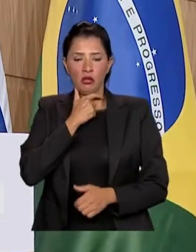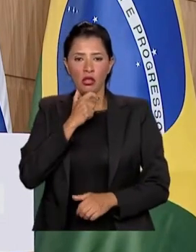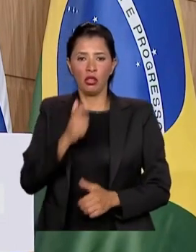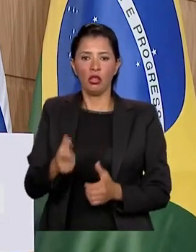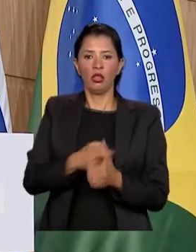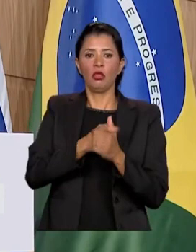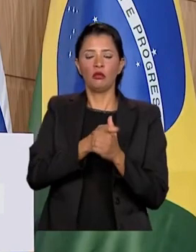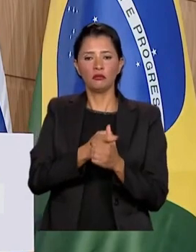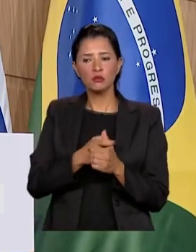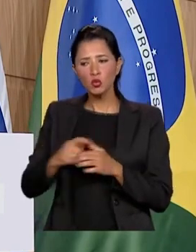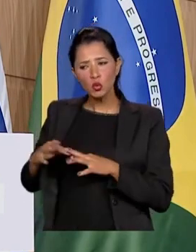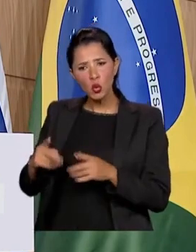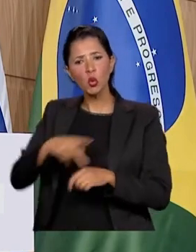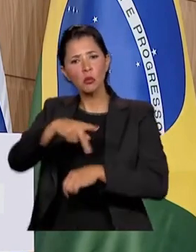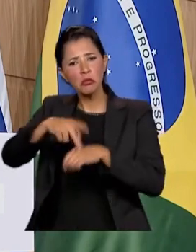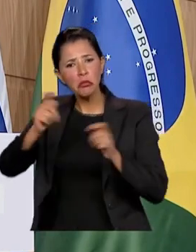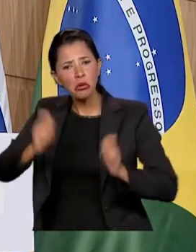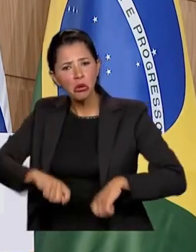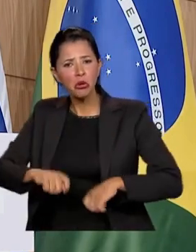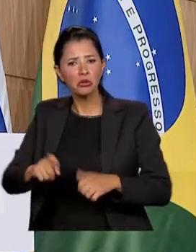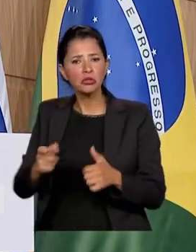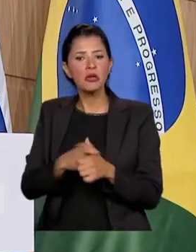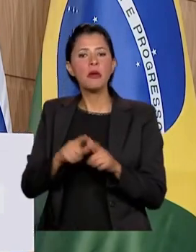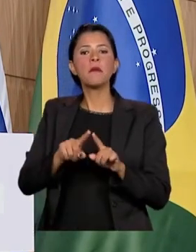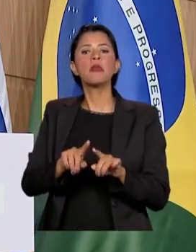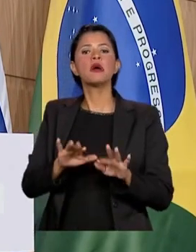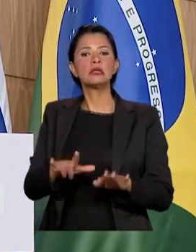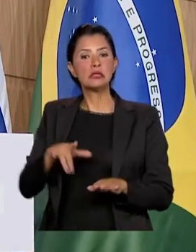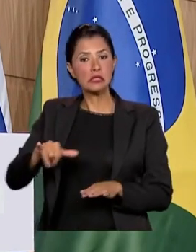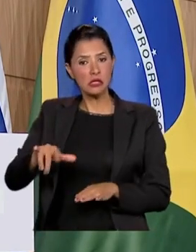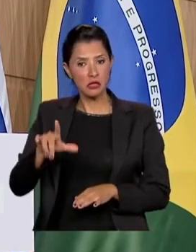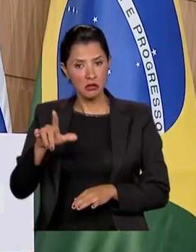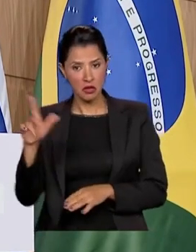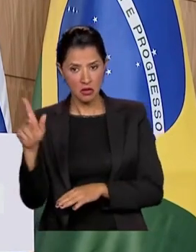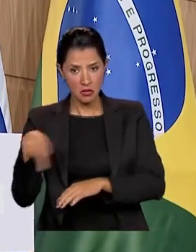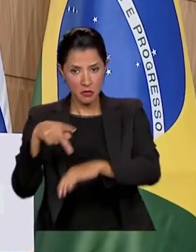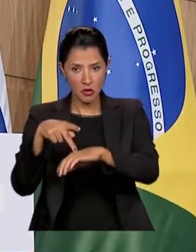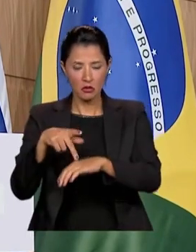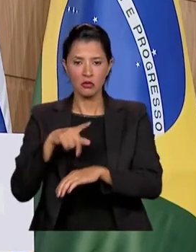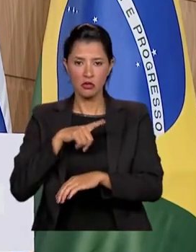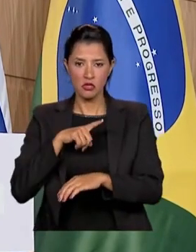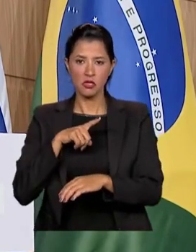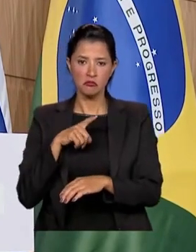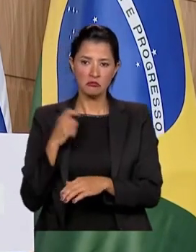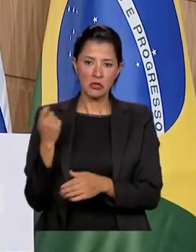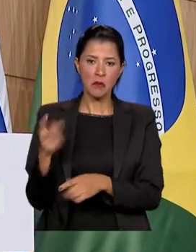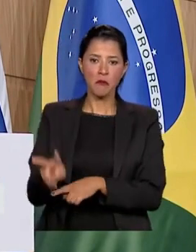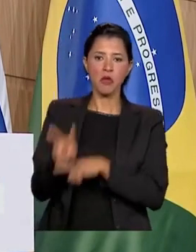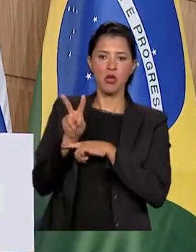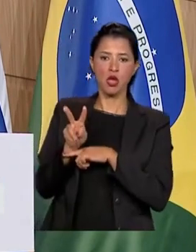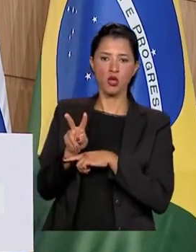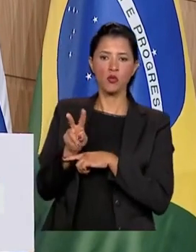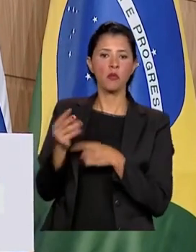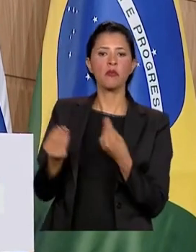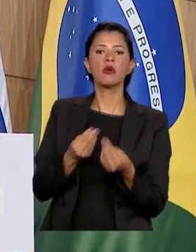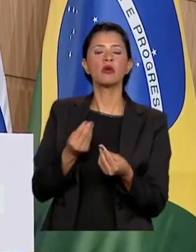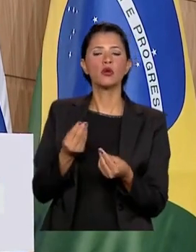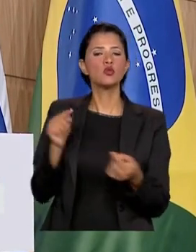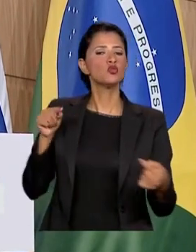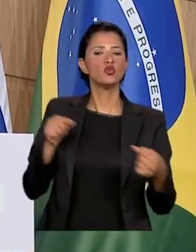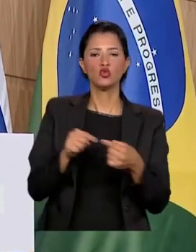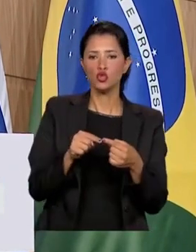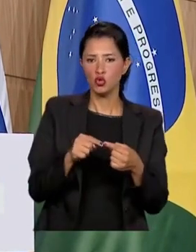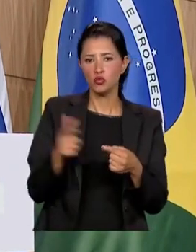Todos os países podem dever, desde que esse país tenha feito a dívida para contrair